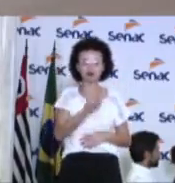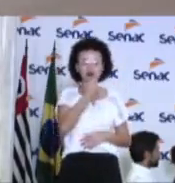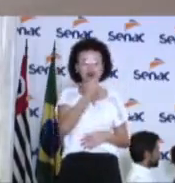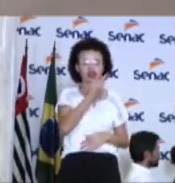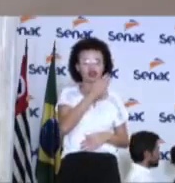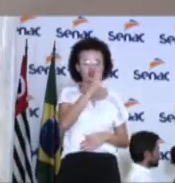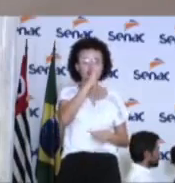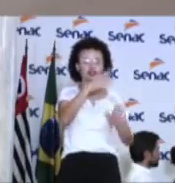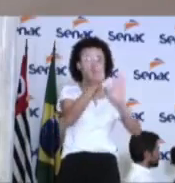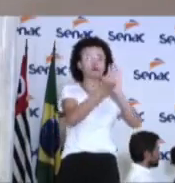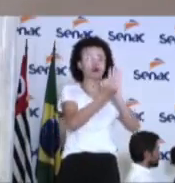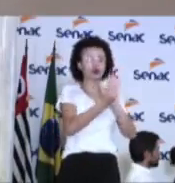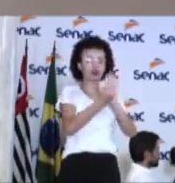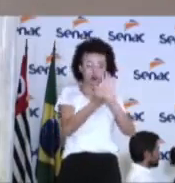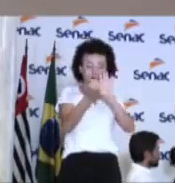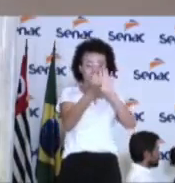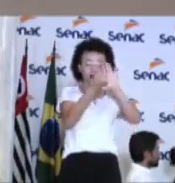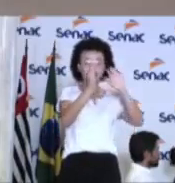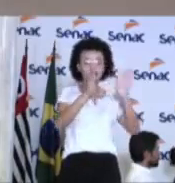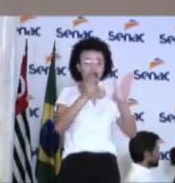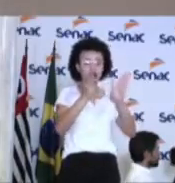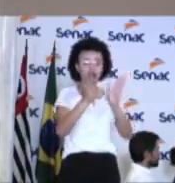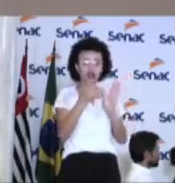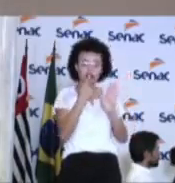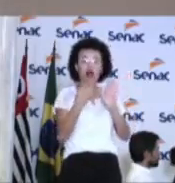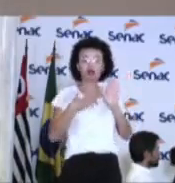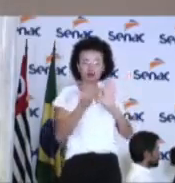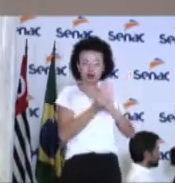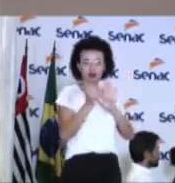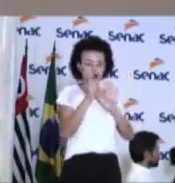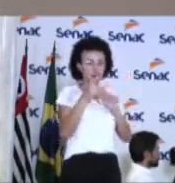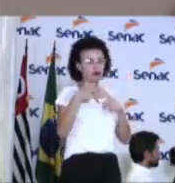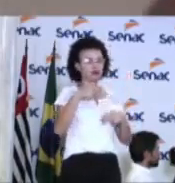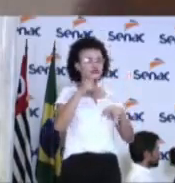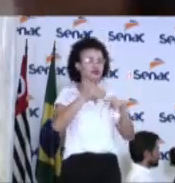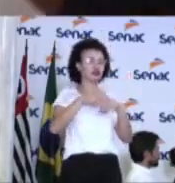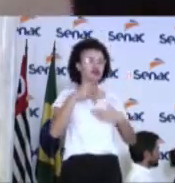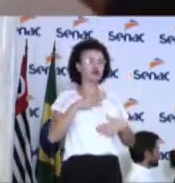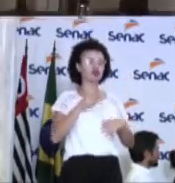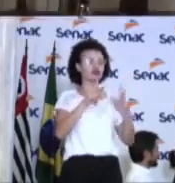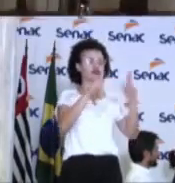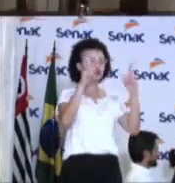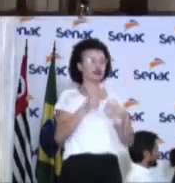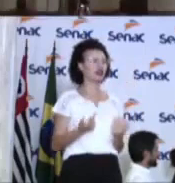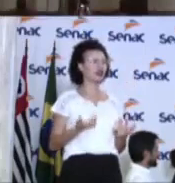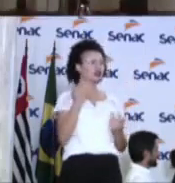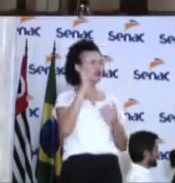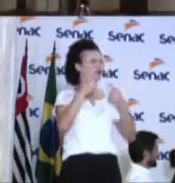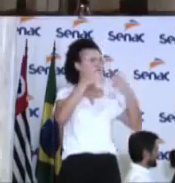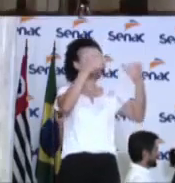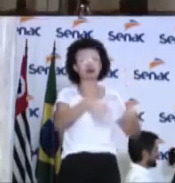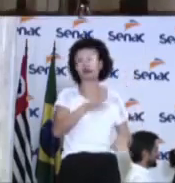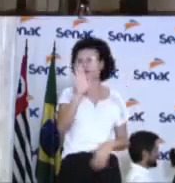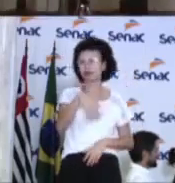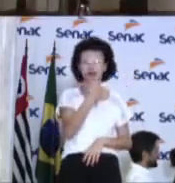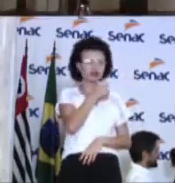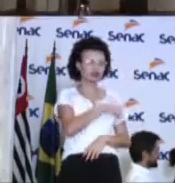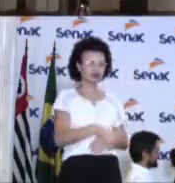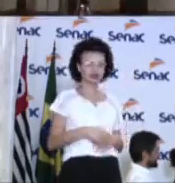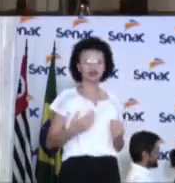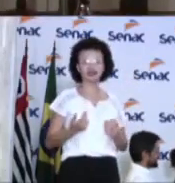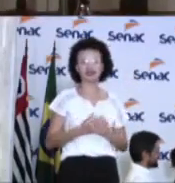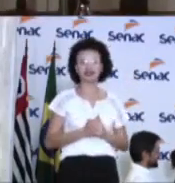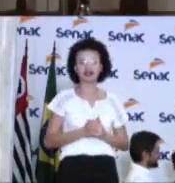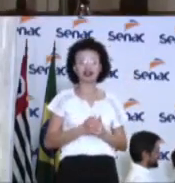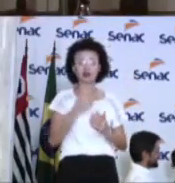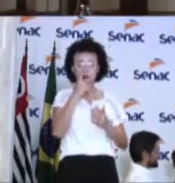marca, aí pronto, beleza, relaxa, curte a série aí. E é isso, não sei porque eu falei isso. Falar, é o